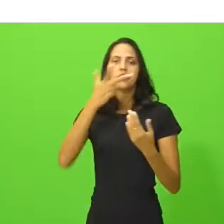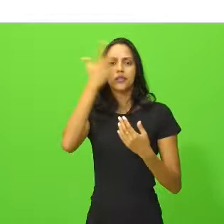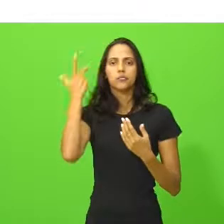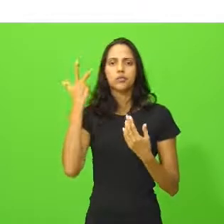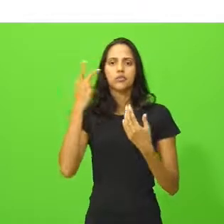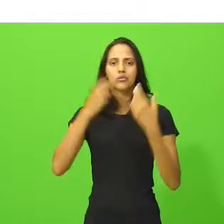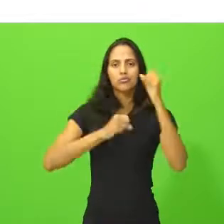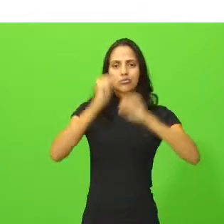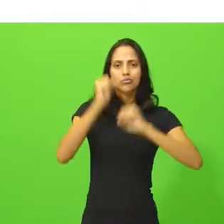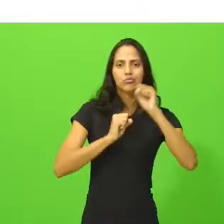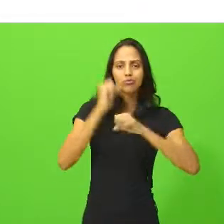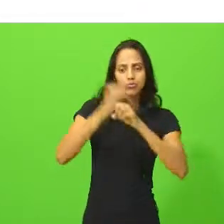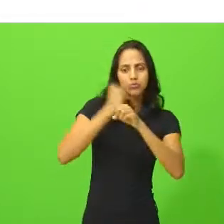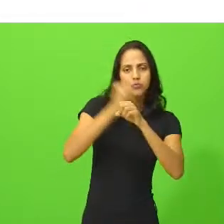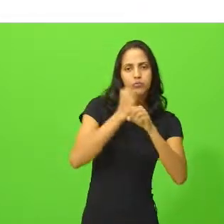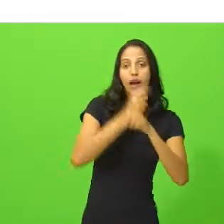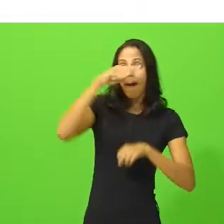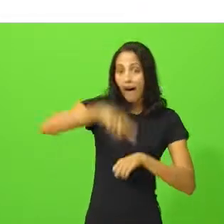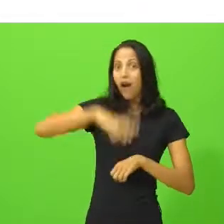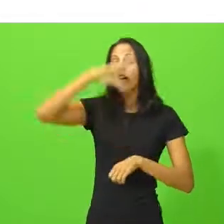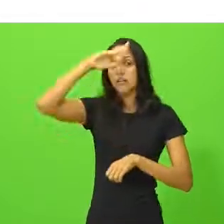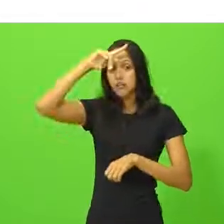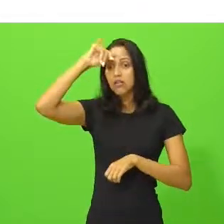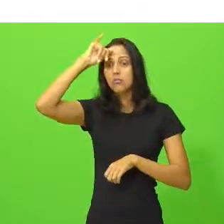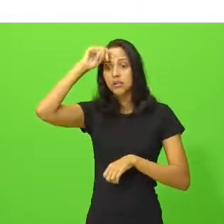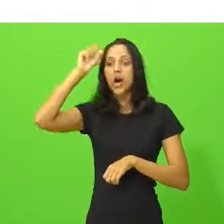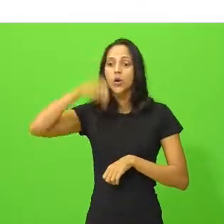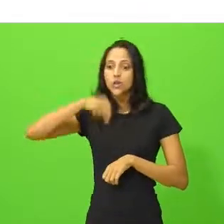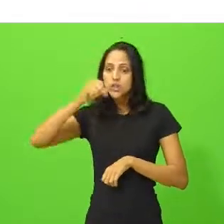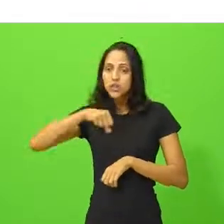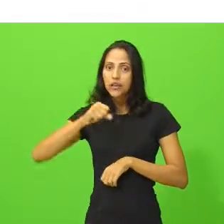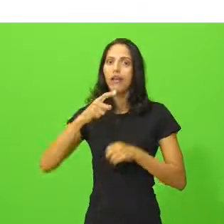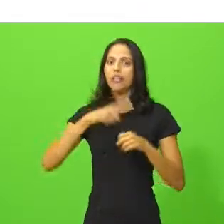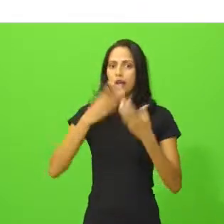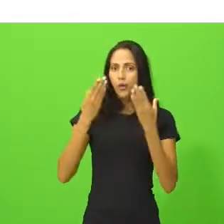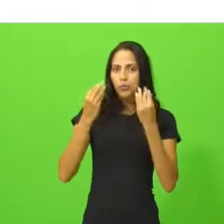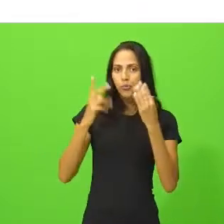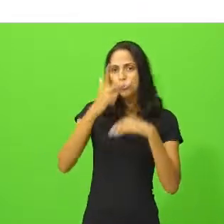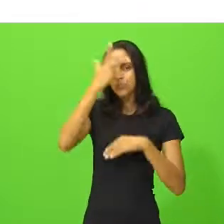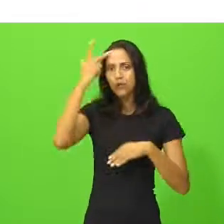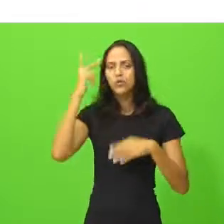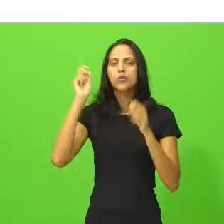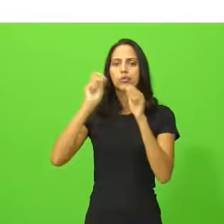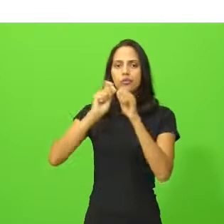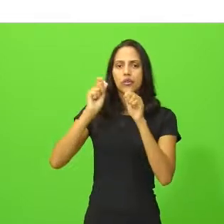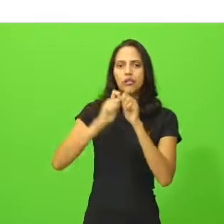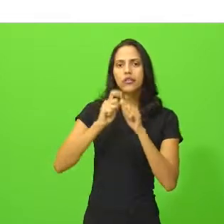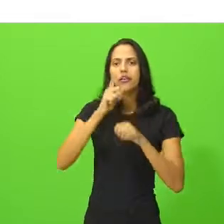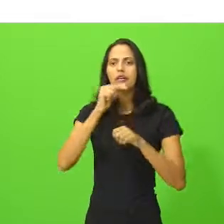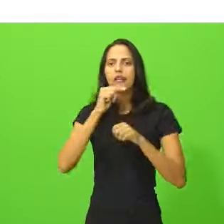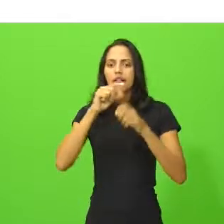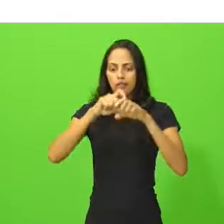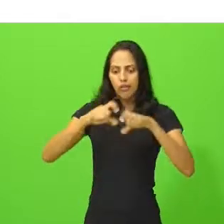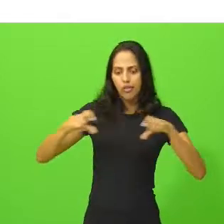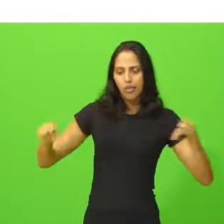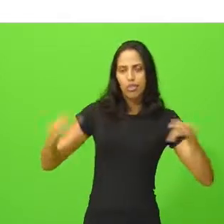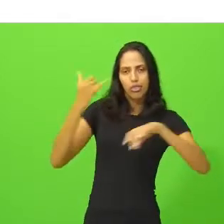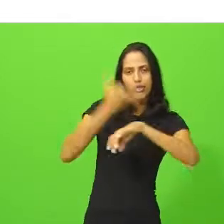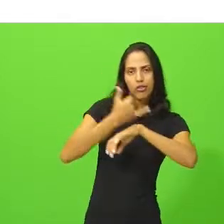construção de hidrelétricas aqui na Amazônia, né? Nós poderíamos citar aí Belo Monte, nós poderíamos citar Tucuruí, nós poderíamos